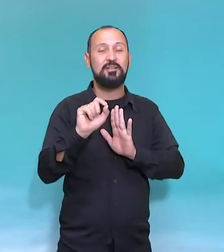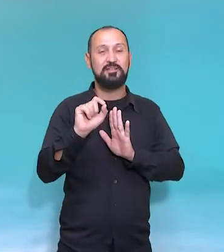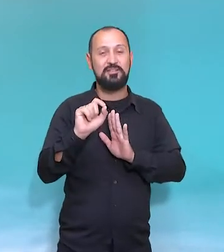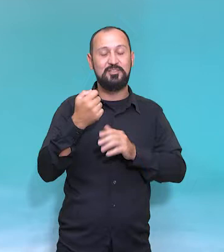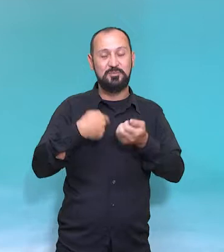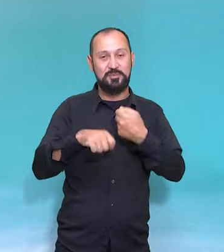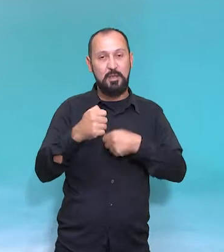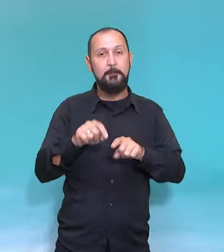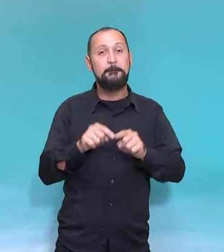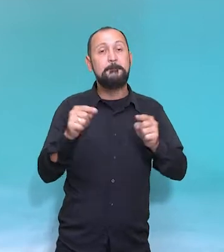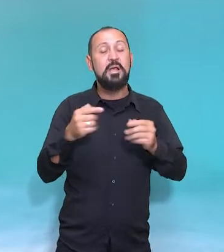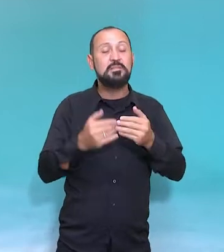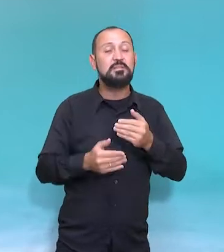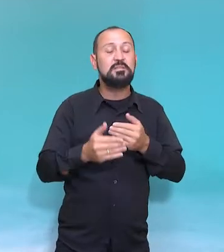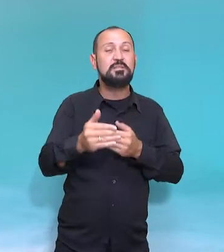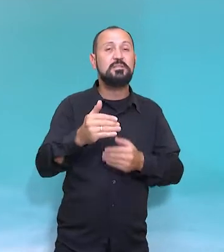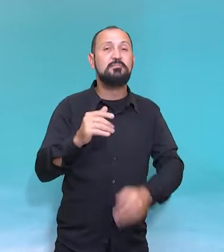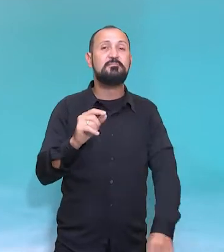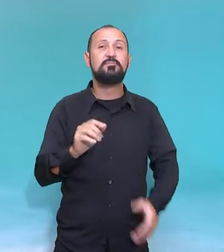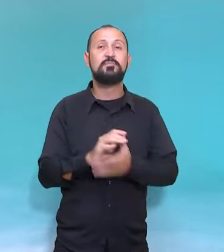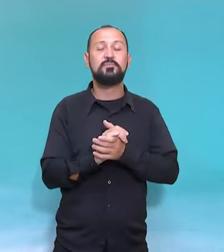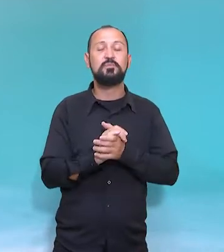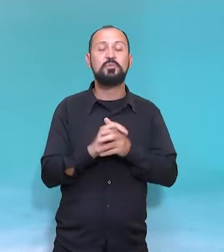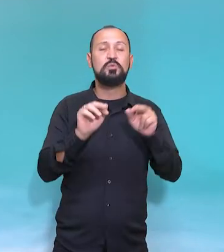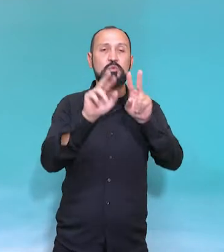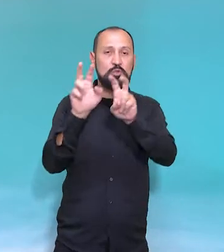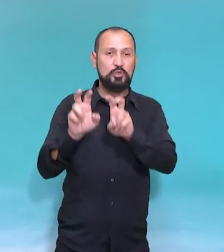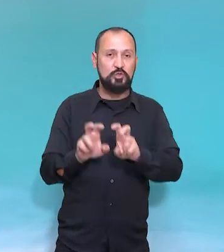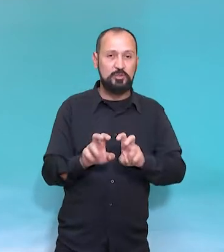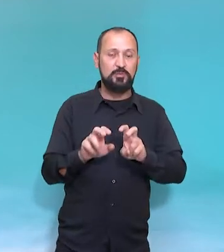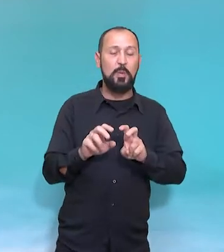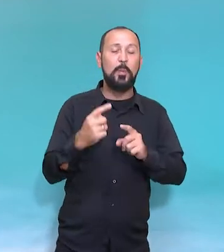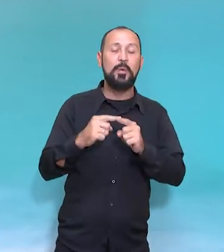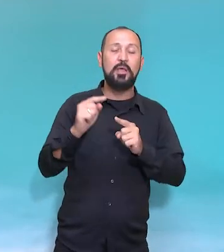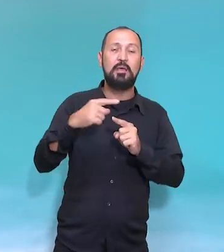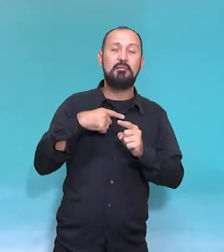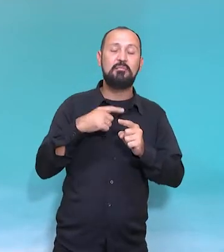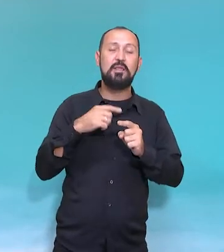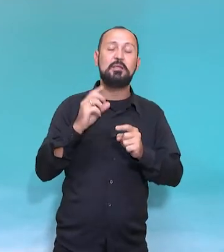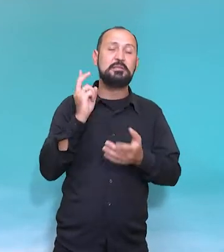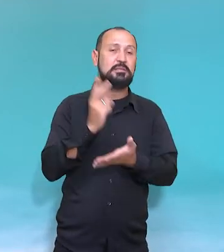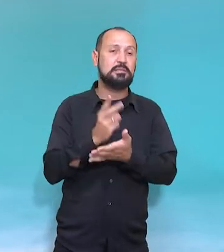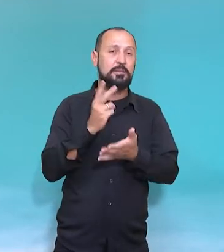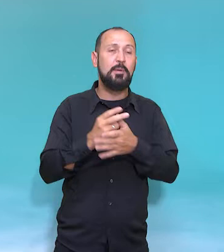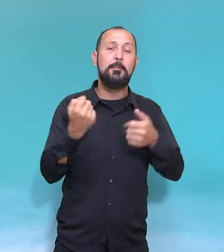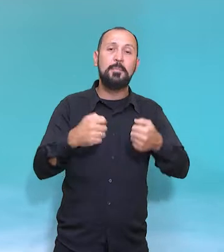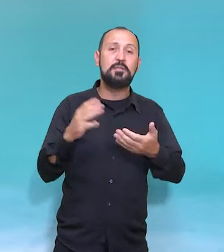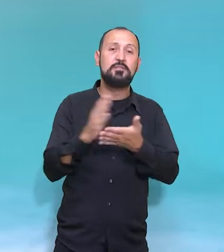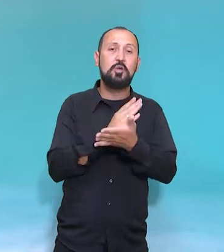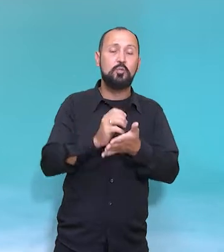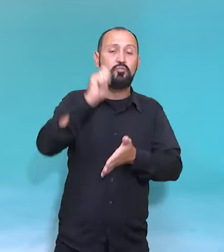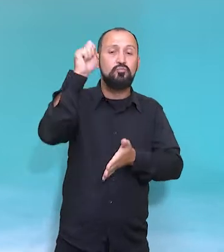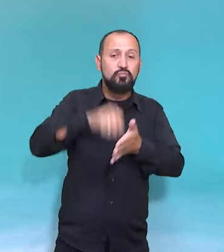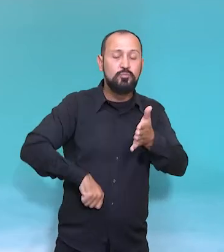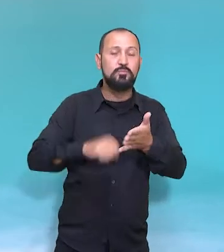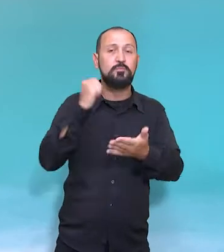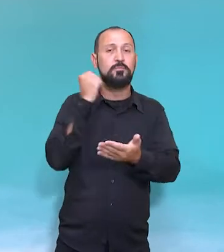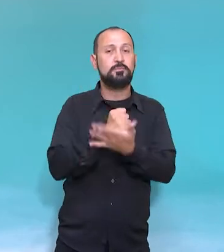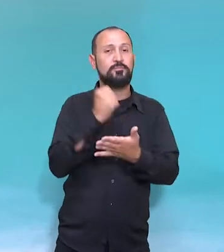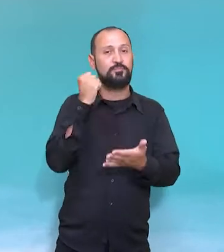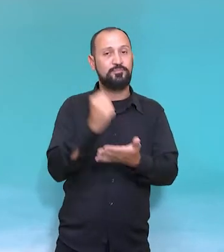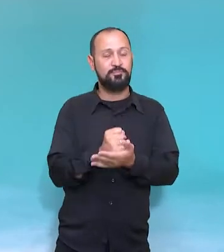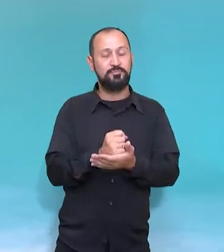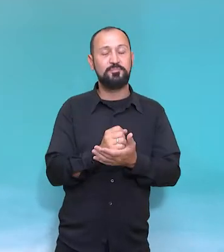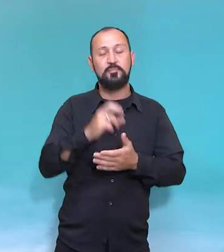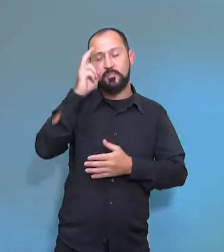direito administrativo, como você falou, mas também de todos os outros ramos do direito, eles passam invariavelmente a depender de algum registro em